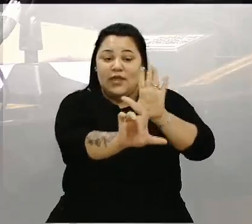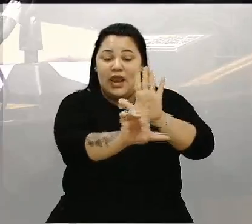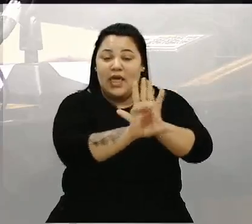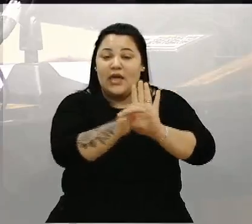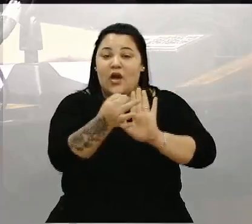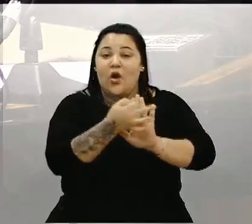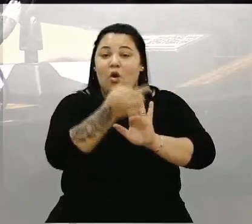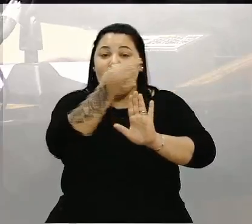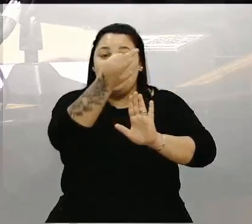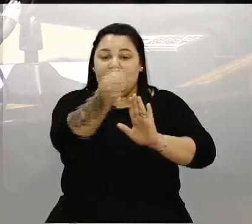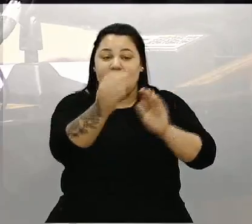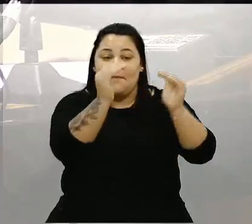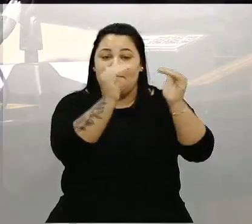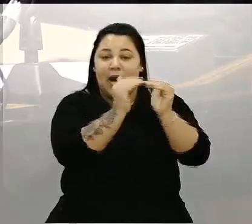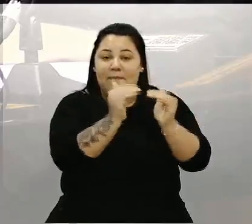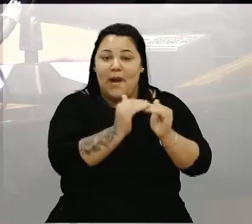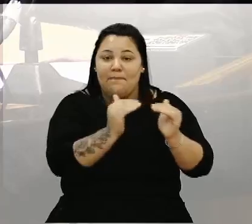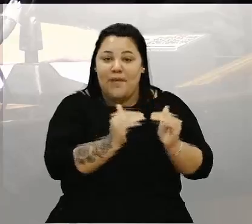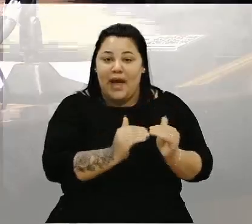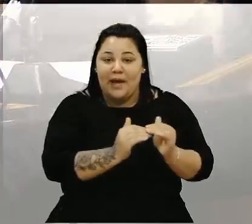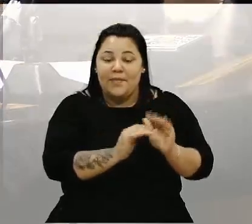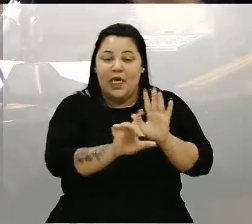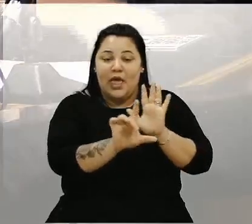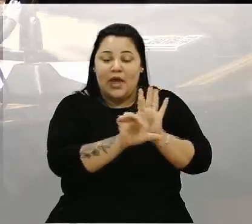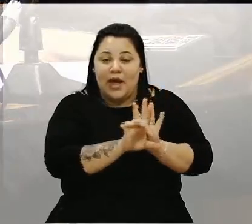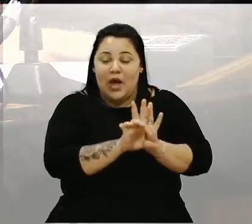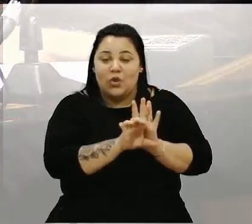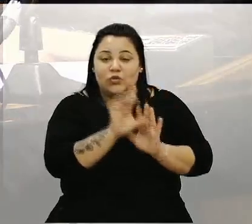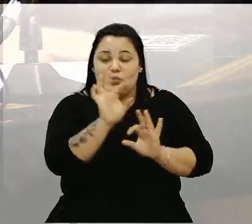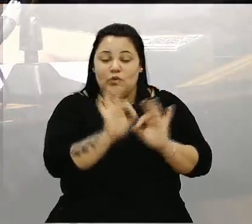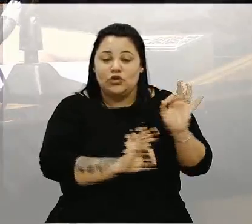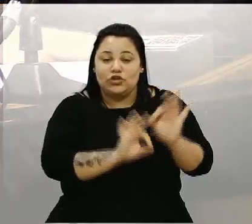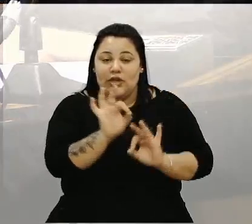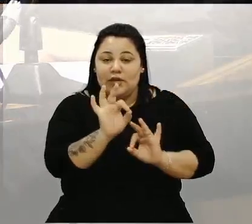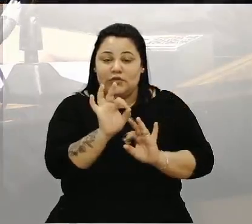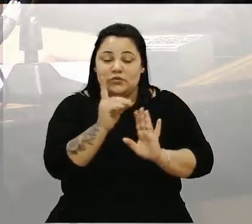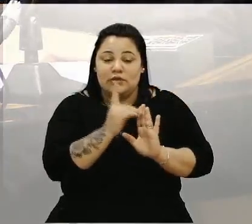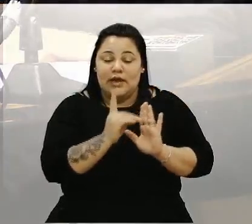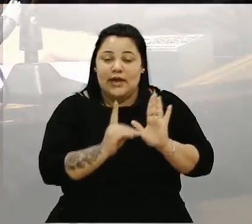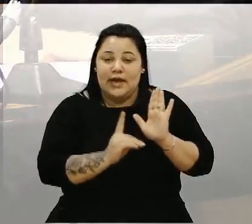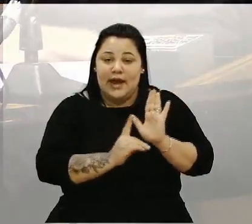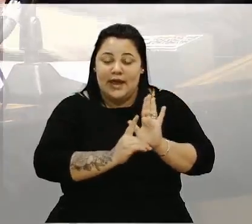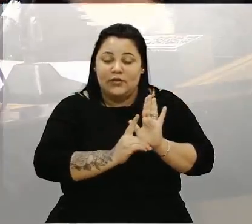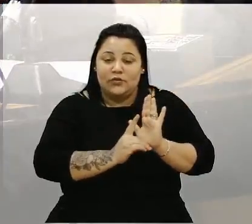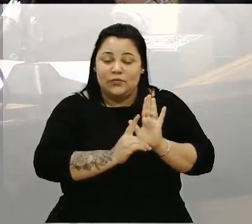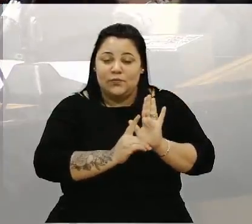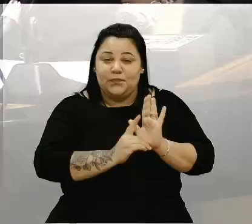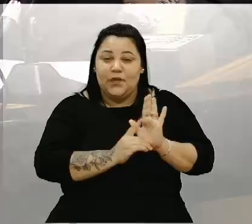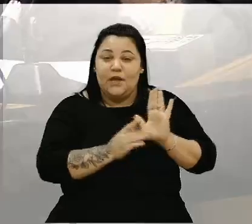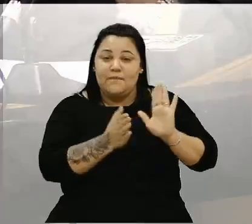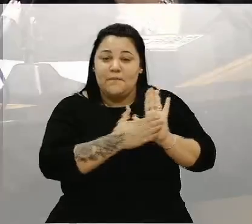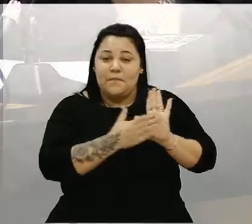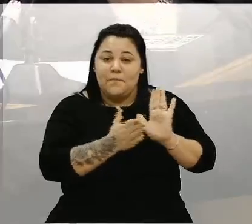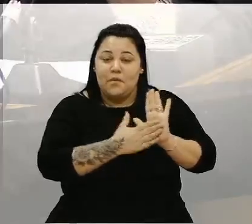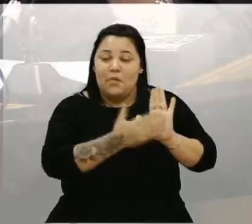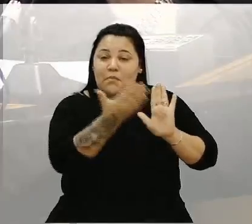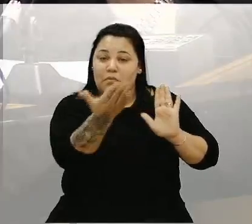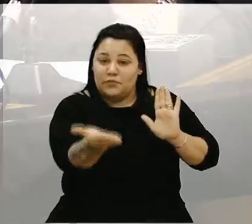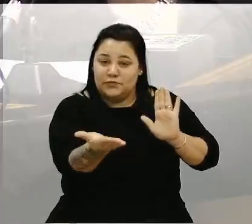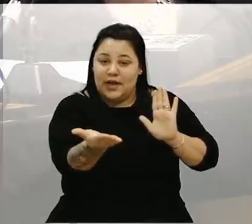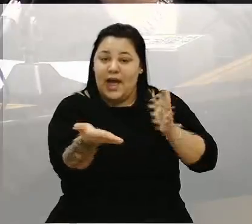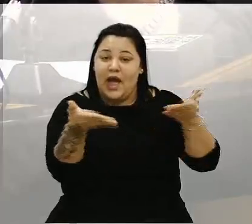pela legalidade do projeto de decreto legislativo proposto, cabendo ao plenário avaliar